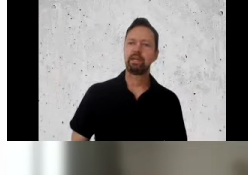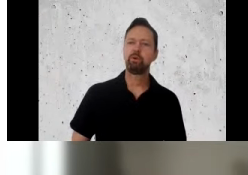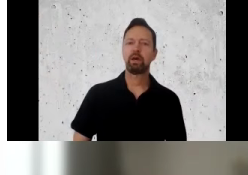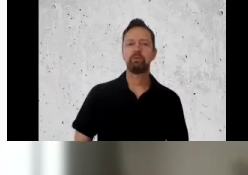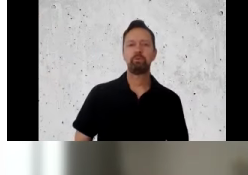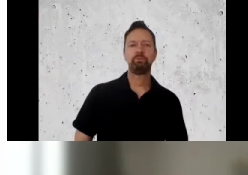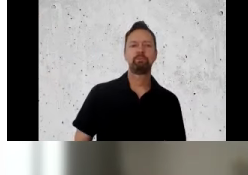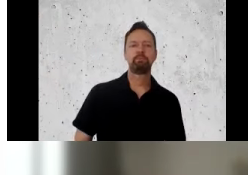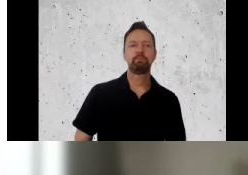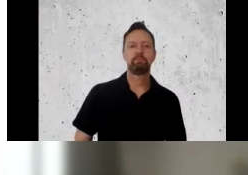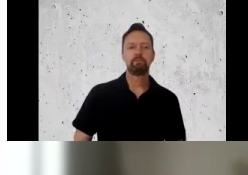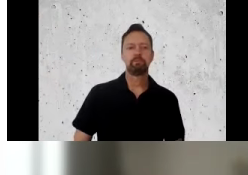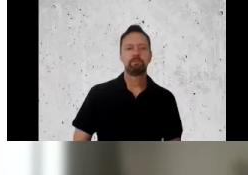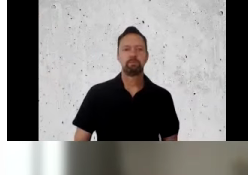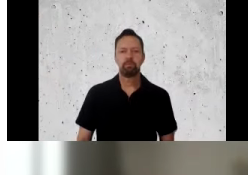E aqui o caso